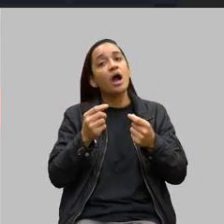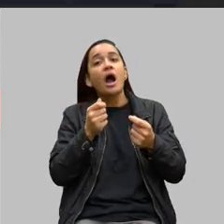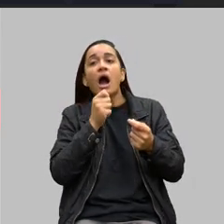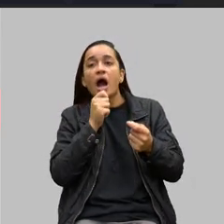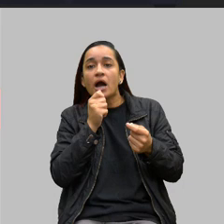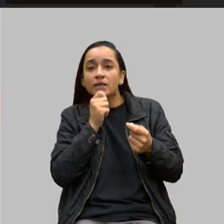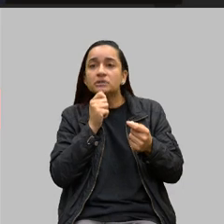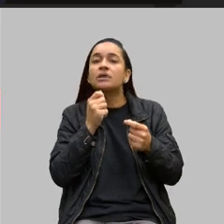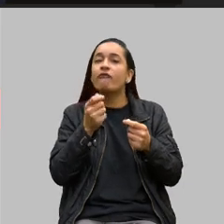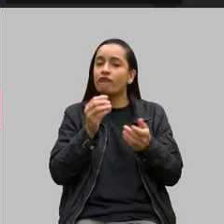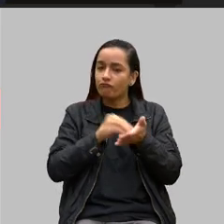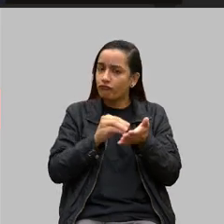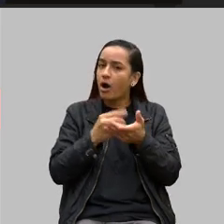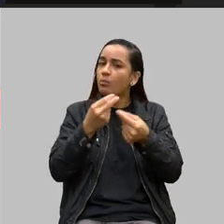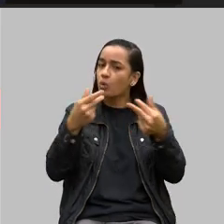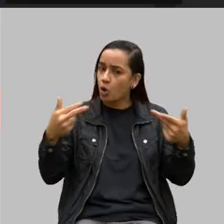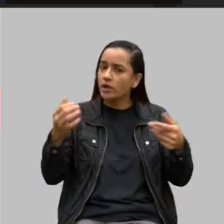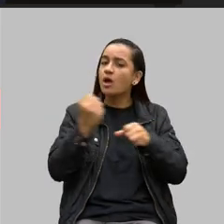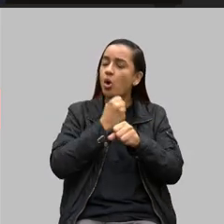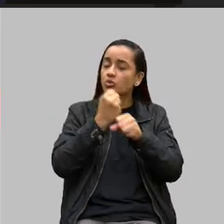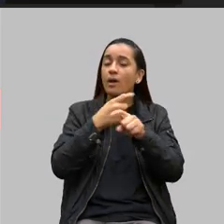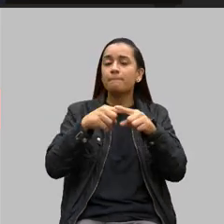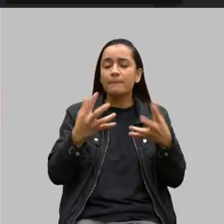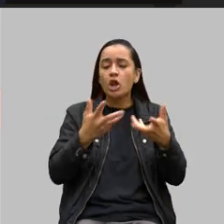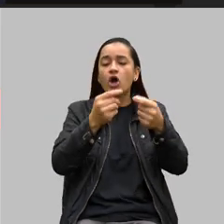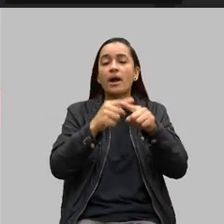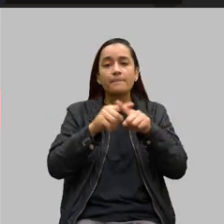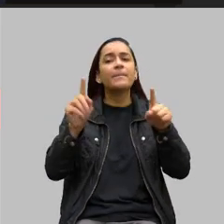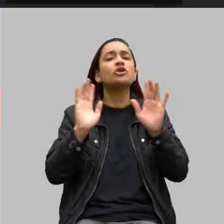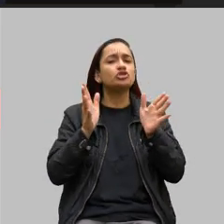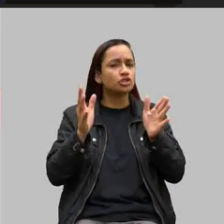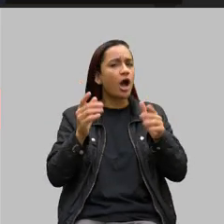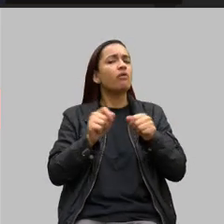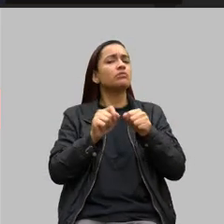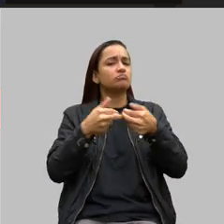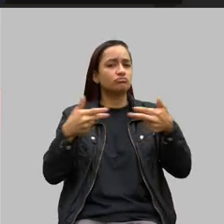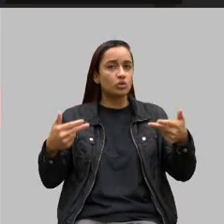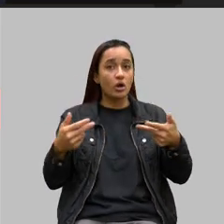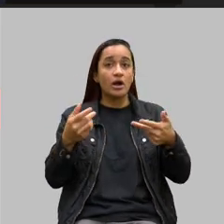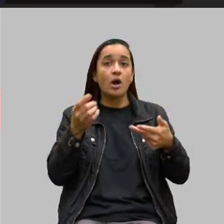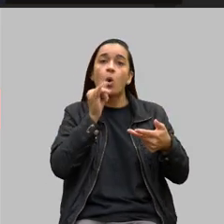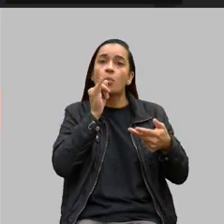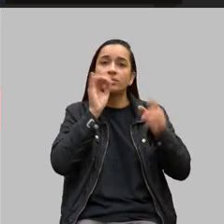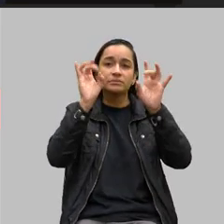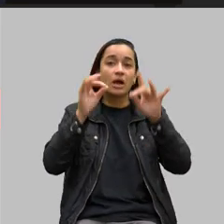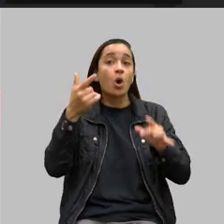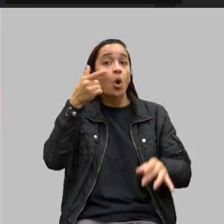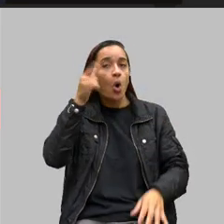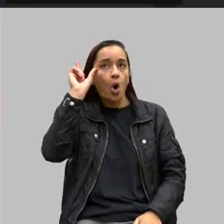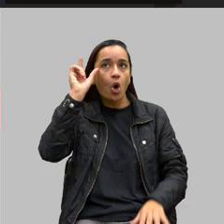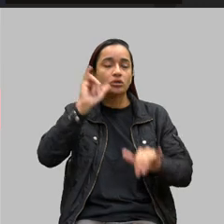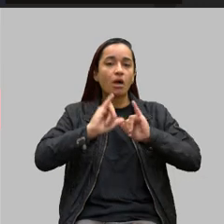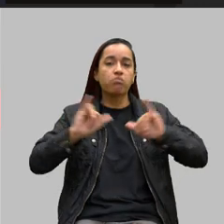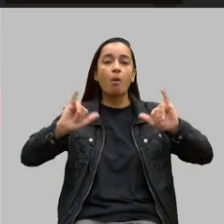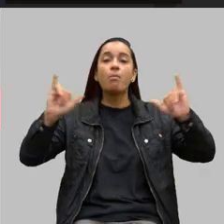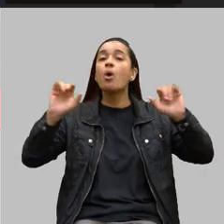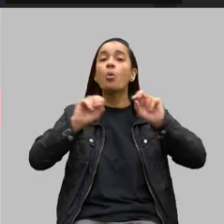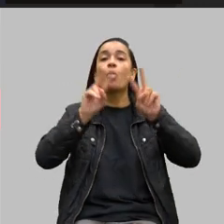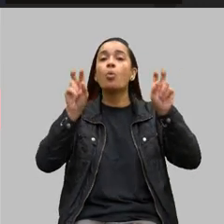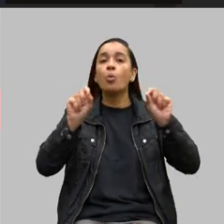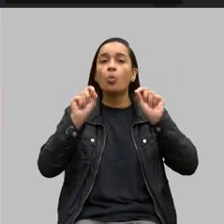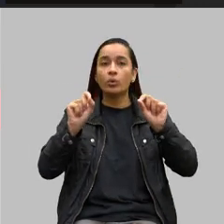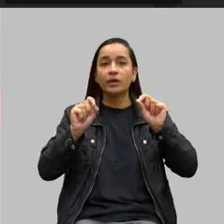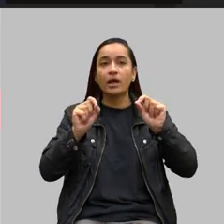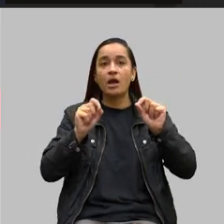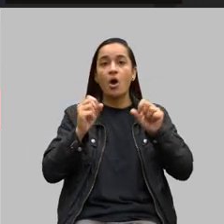muito ainda a ser feito né mas eu queria fazer um destaque aqui até de uma resolução que foi publicada ontem eh como um desdobramento da